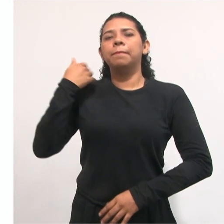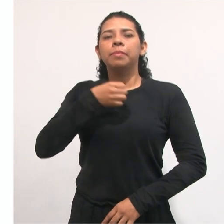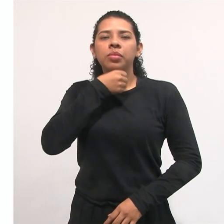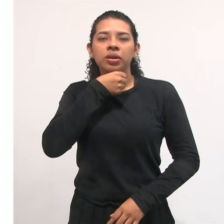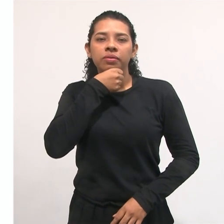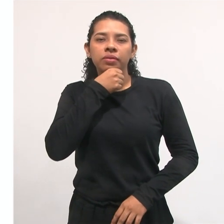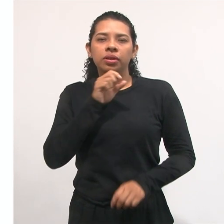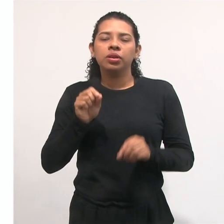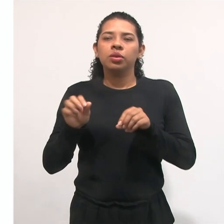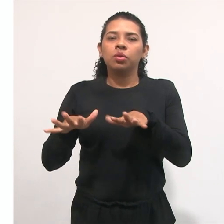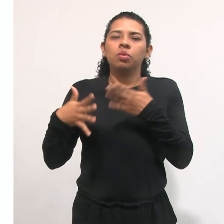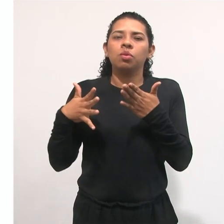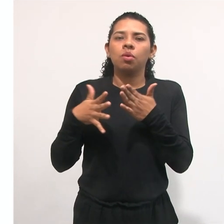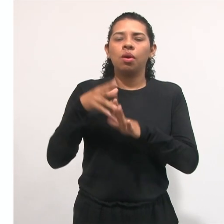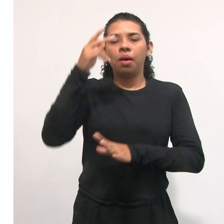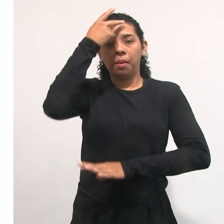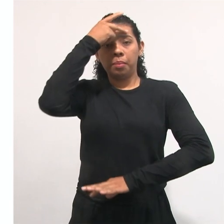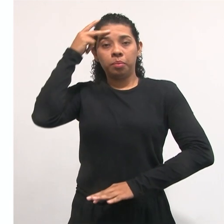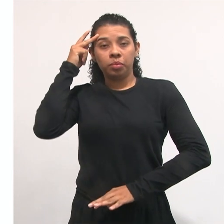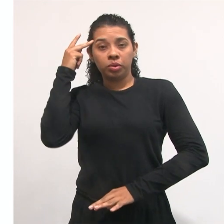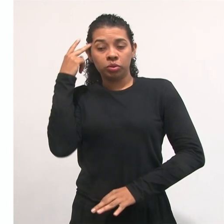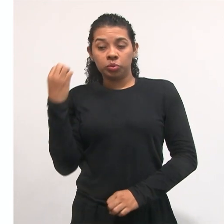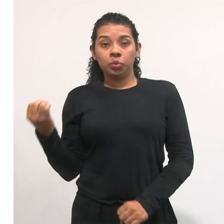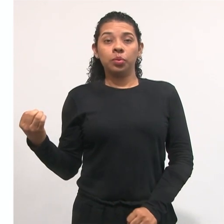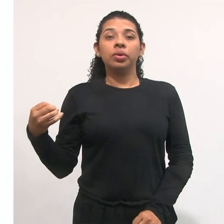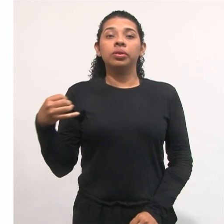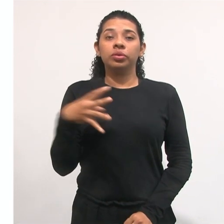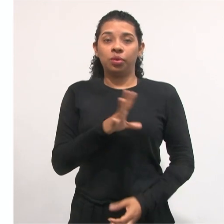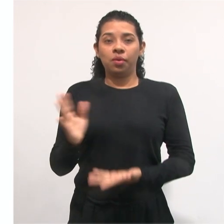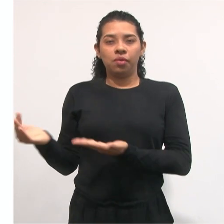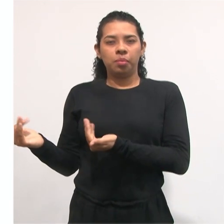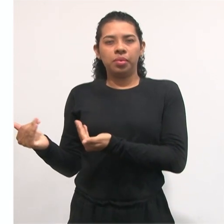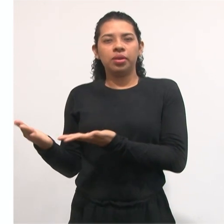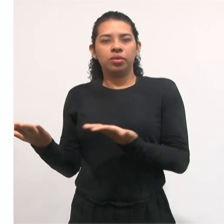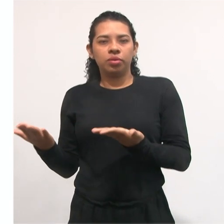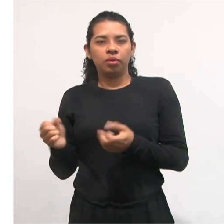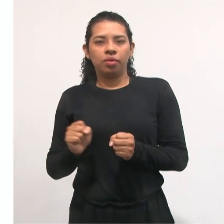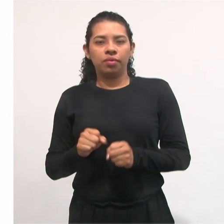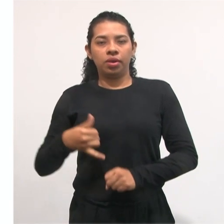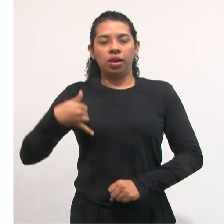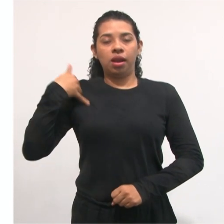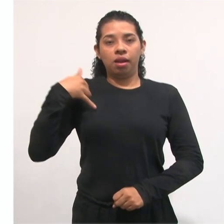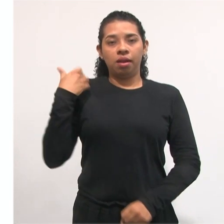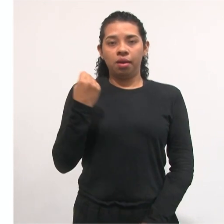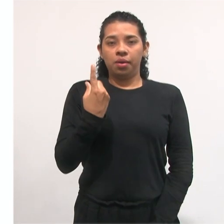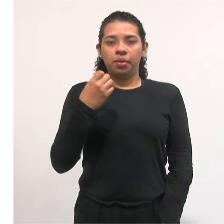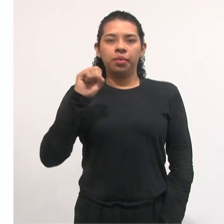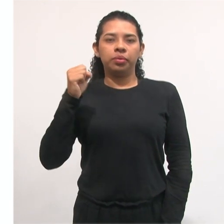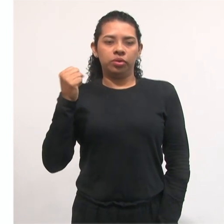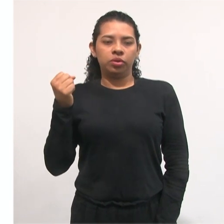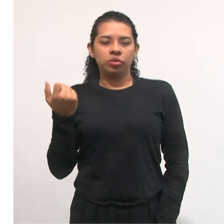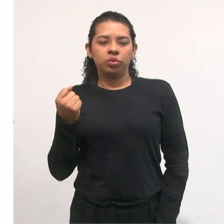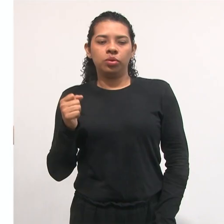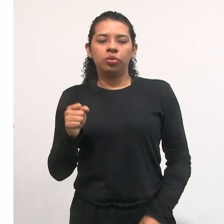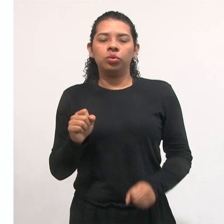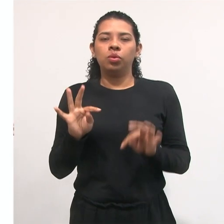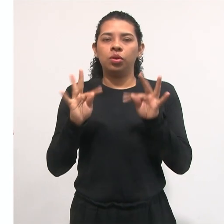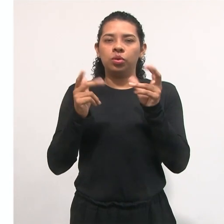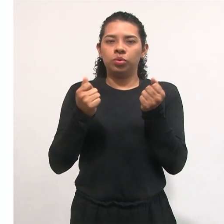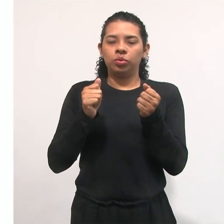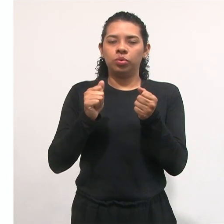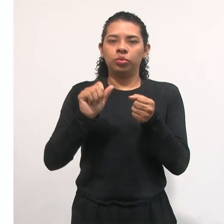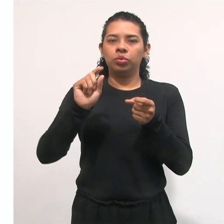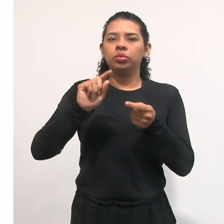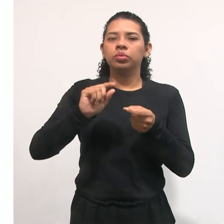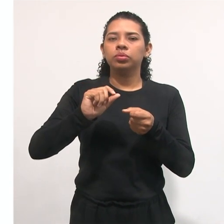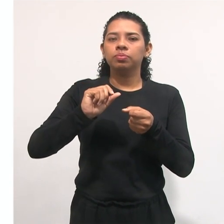nosso? 35 anos. Qual o servidor mais novo? 18. Né? Então, a amplitude amostral é a diferença do maior valor,